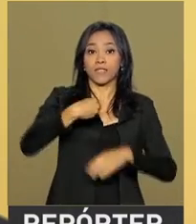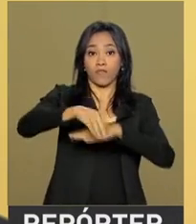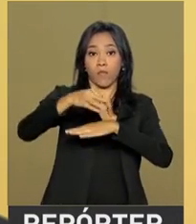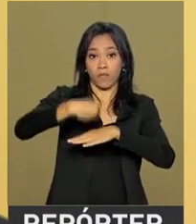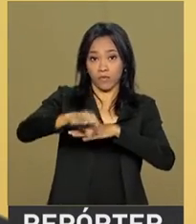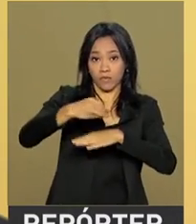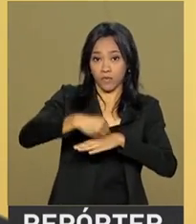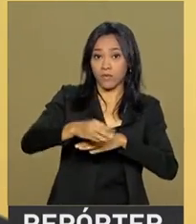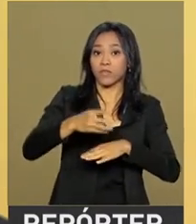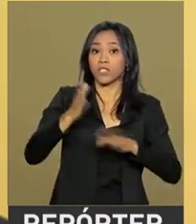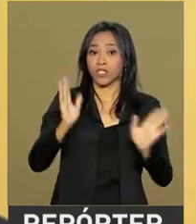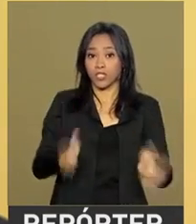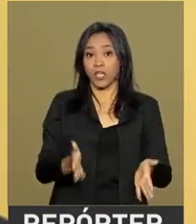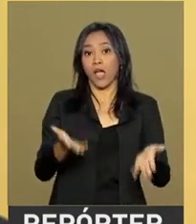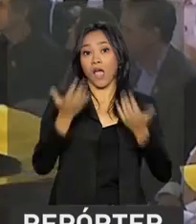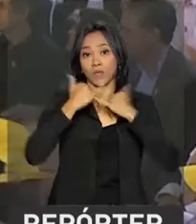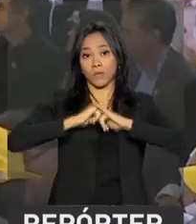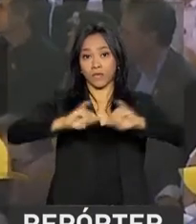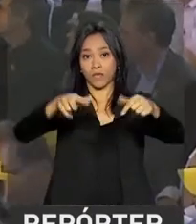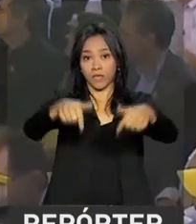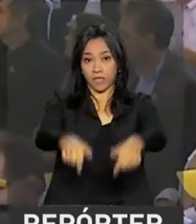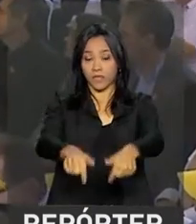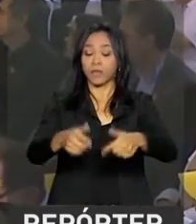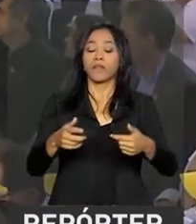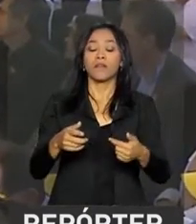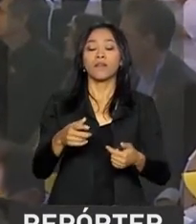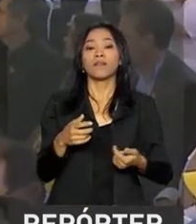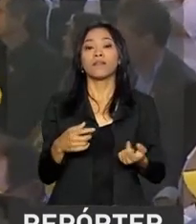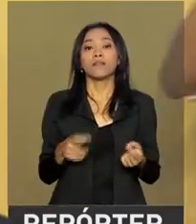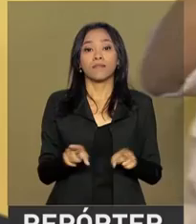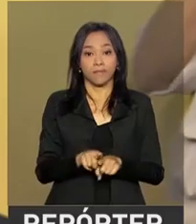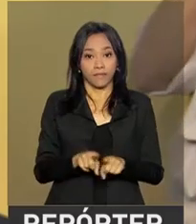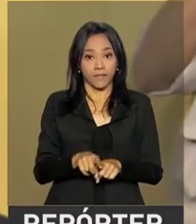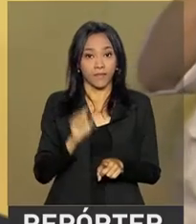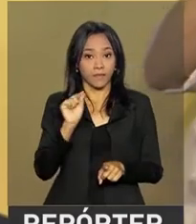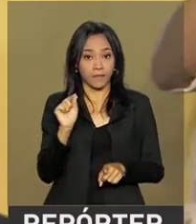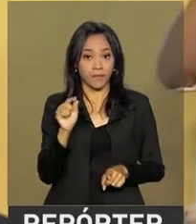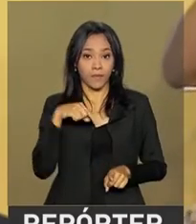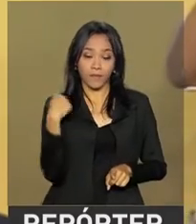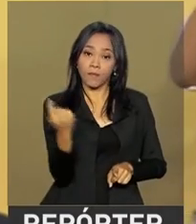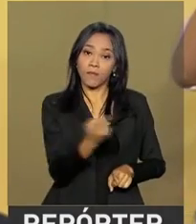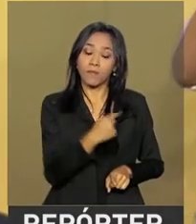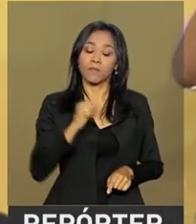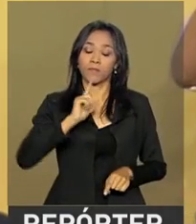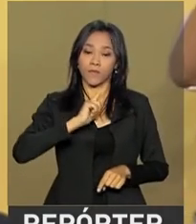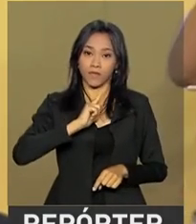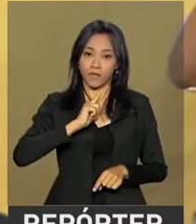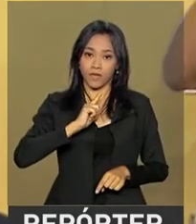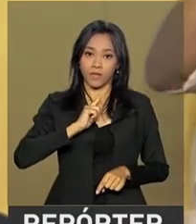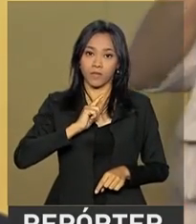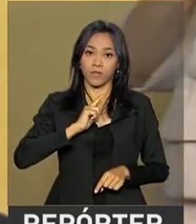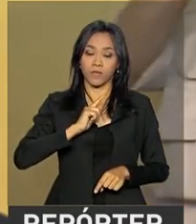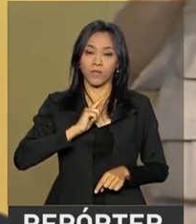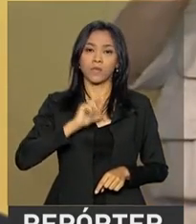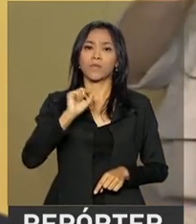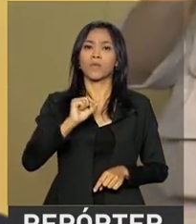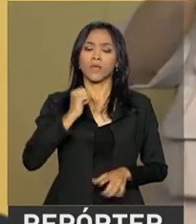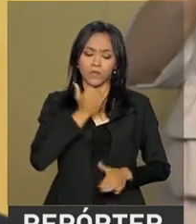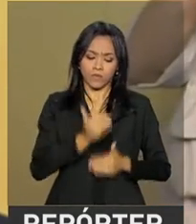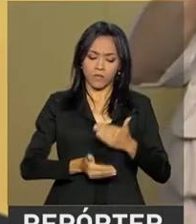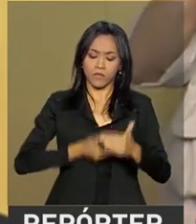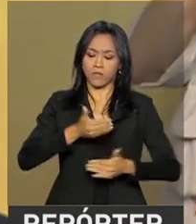nós acabamos de anunciar. E não foi sem razão que nós tivemos também um expressivo